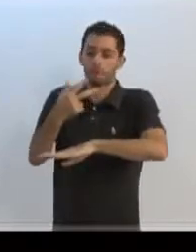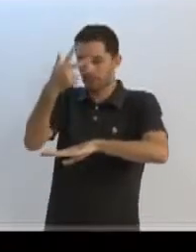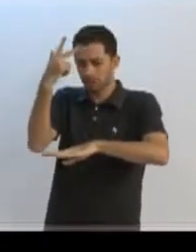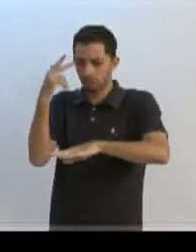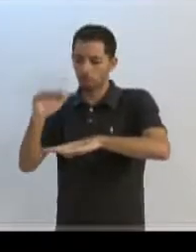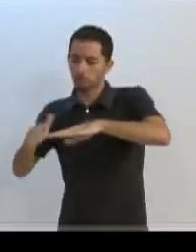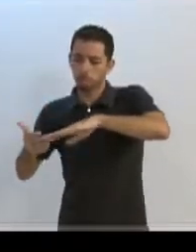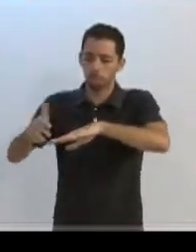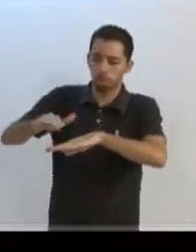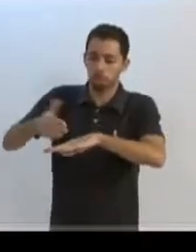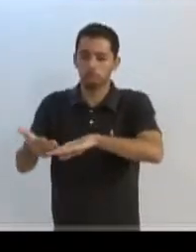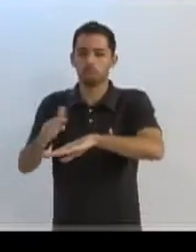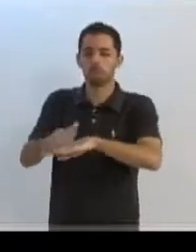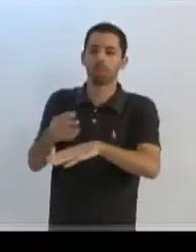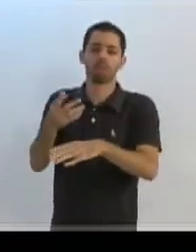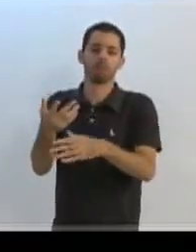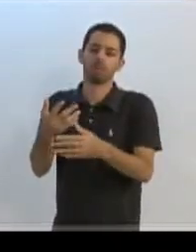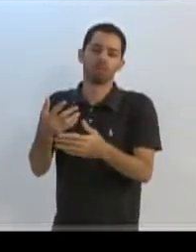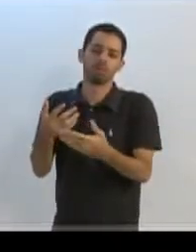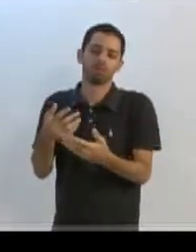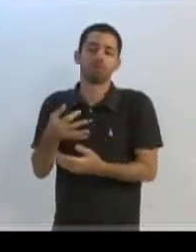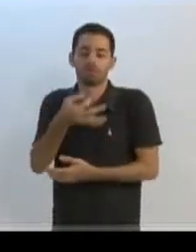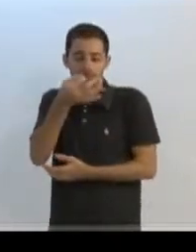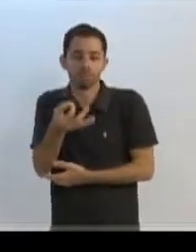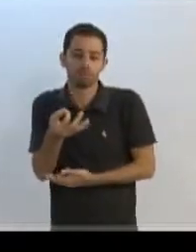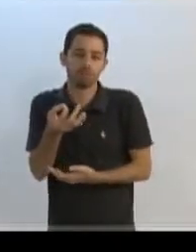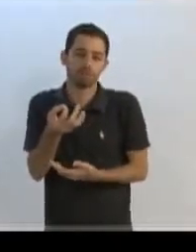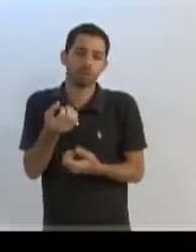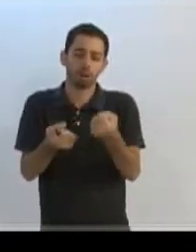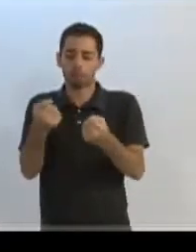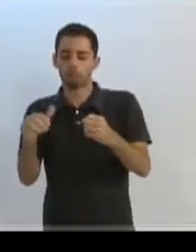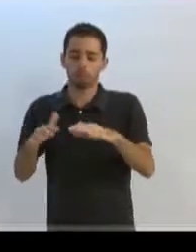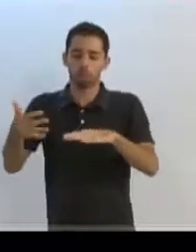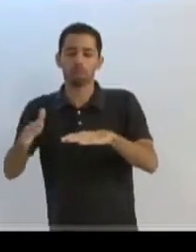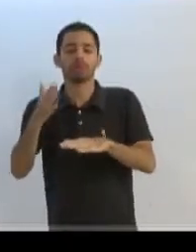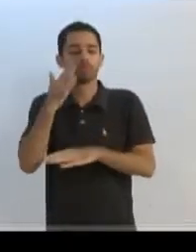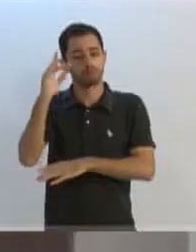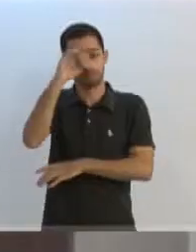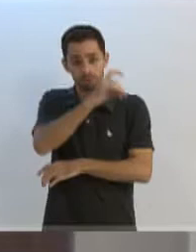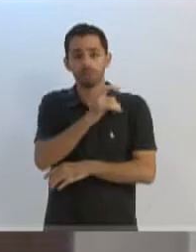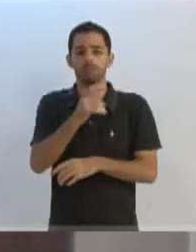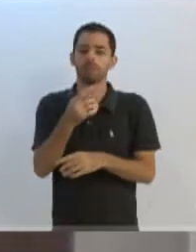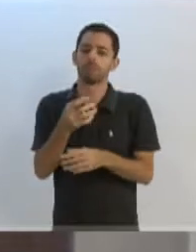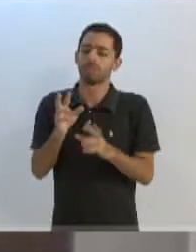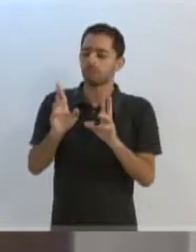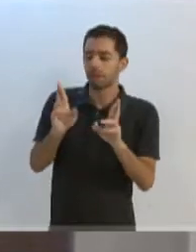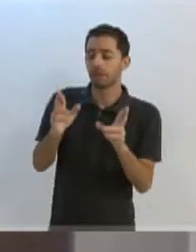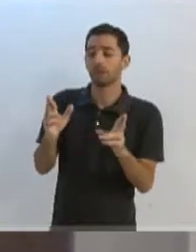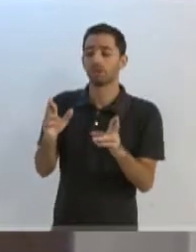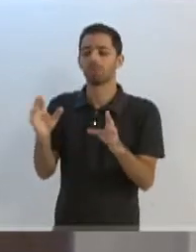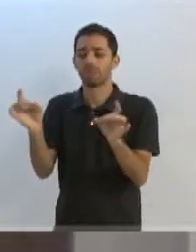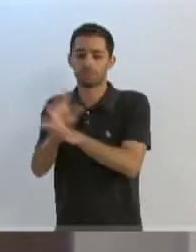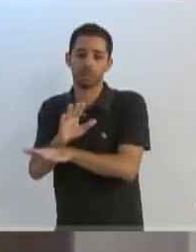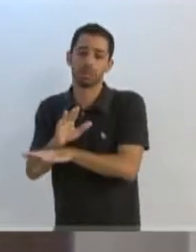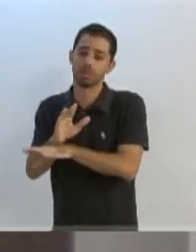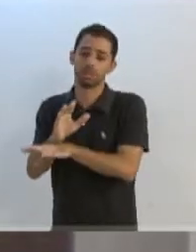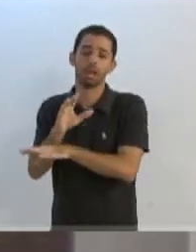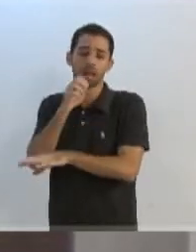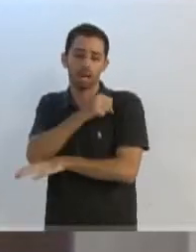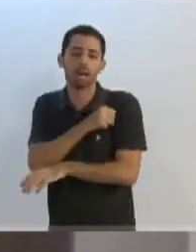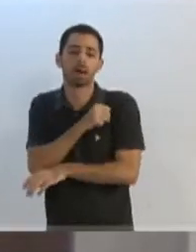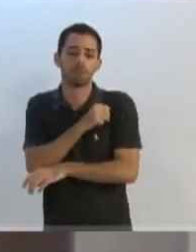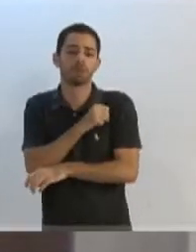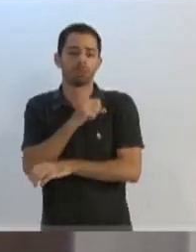literalmente a suspensão dos automóveis além da situação realmente está se estendendo por muito tempo a gente espera que se conclua a obra dessa obra pra